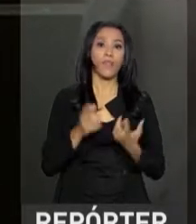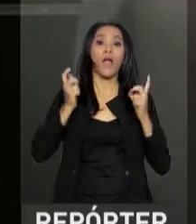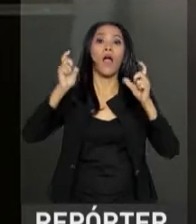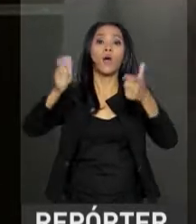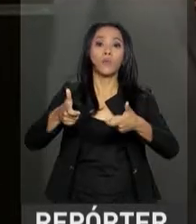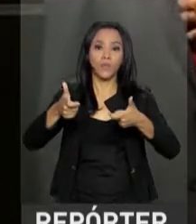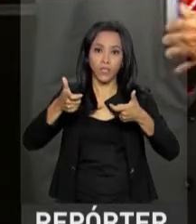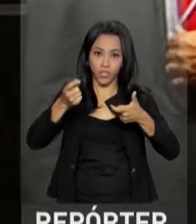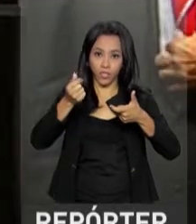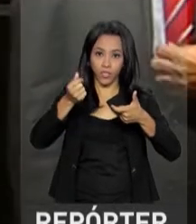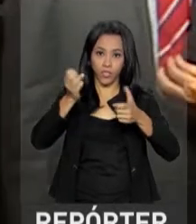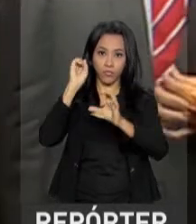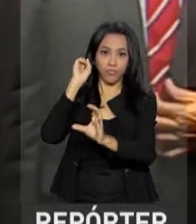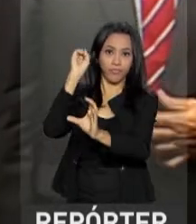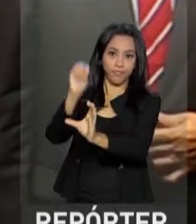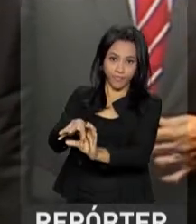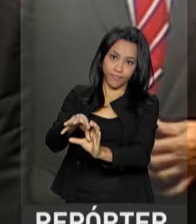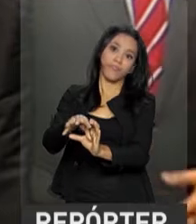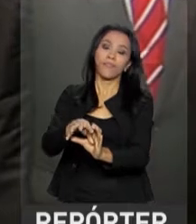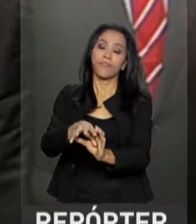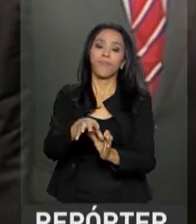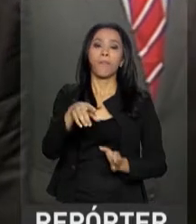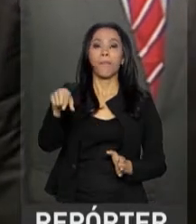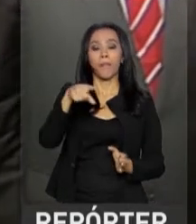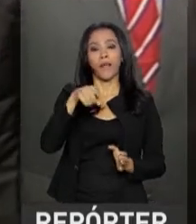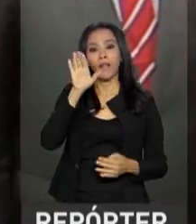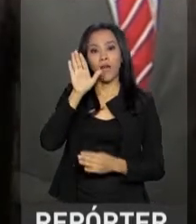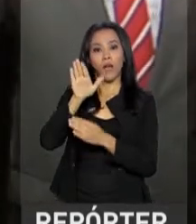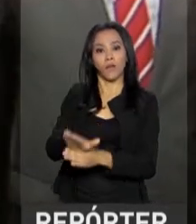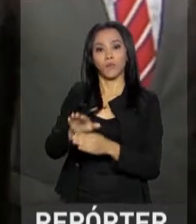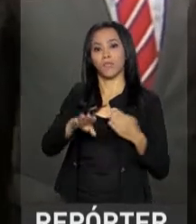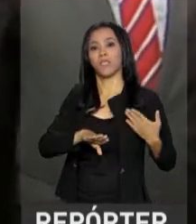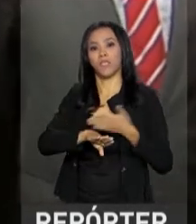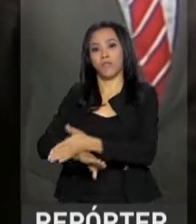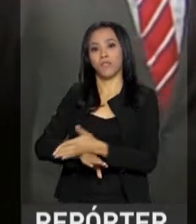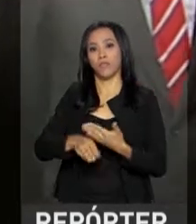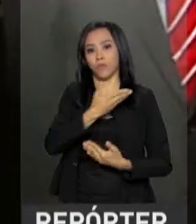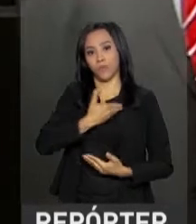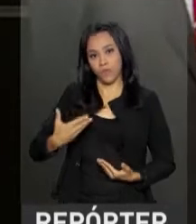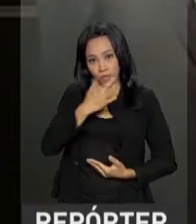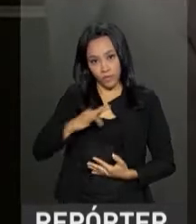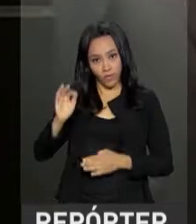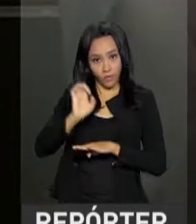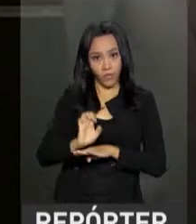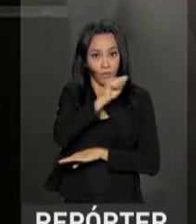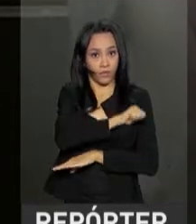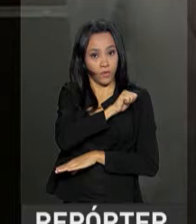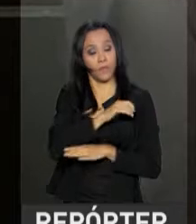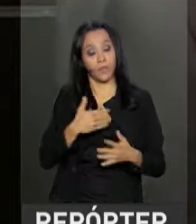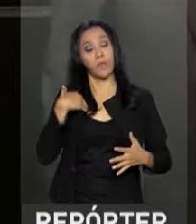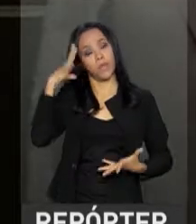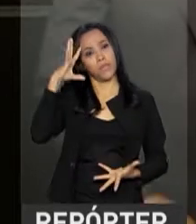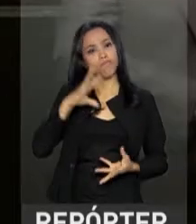desses recursos para a intervenção federal portanto entendemos que foi uma